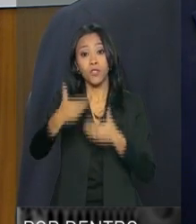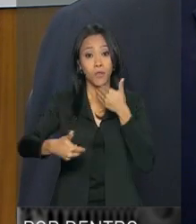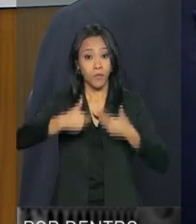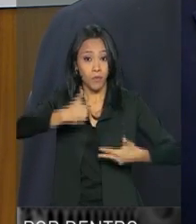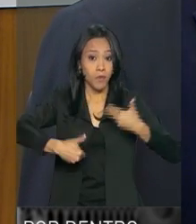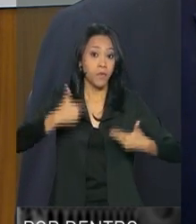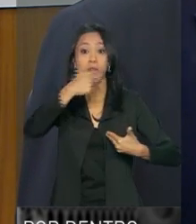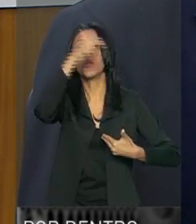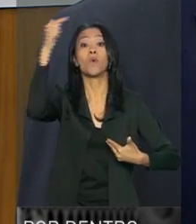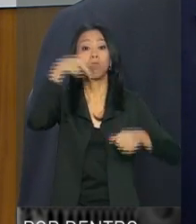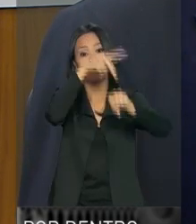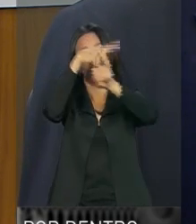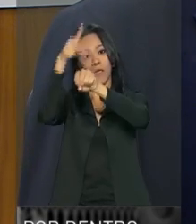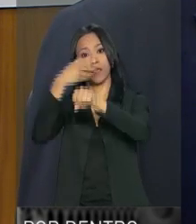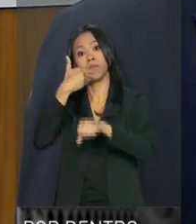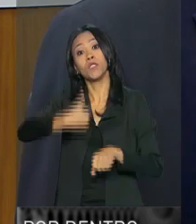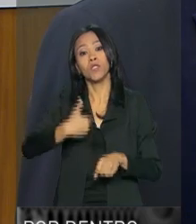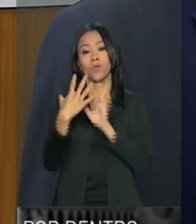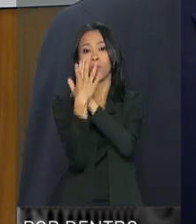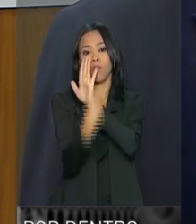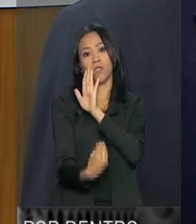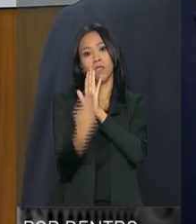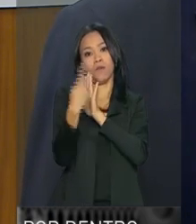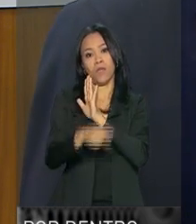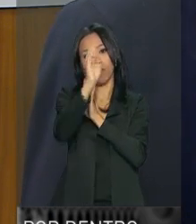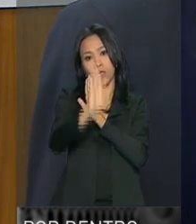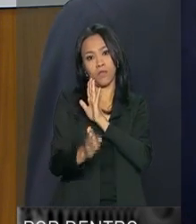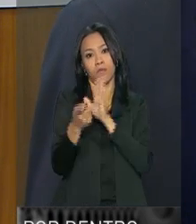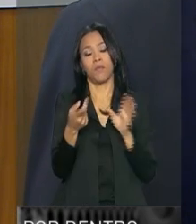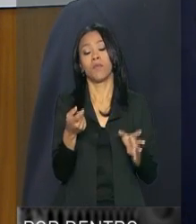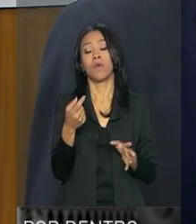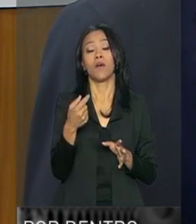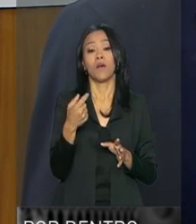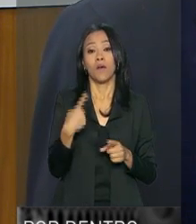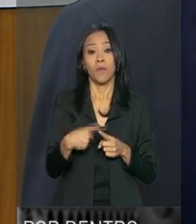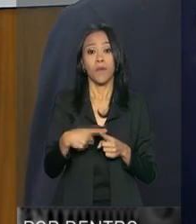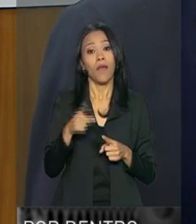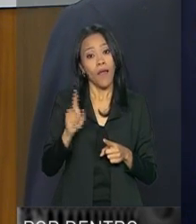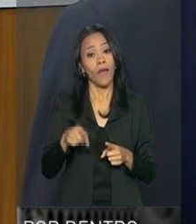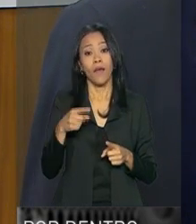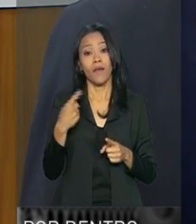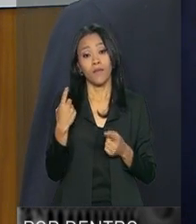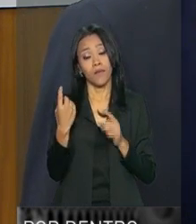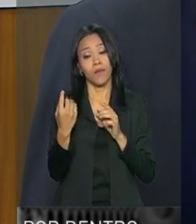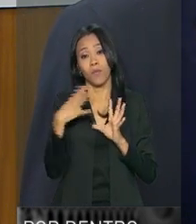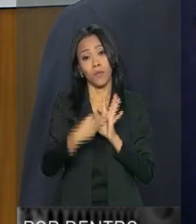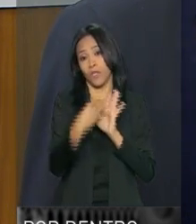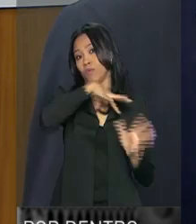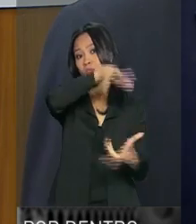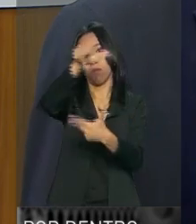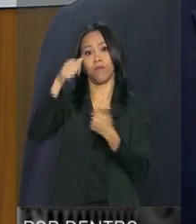de outros países estão pedindo que a gente passa para eles a tecnologia é porque é a tendência mundial mesmo de que